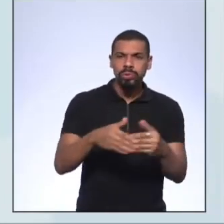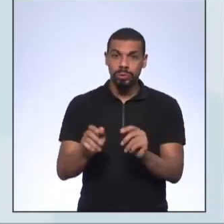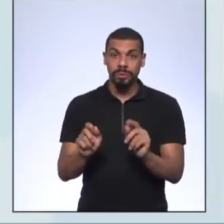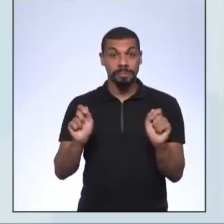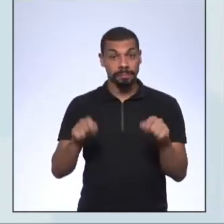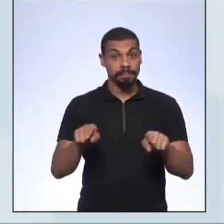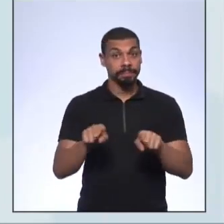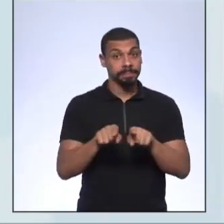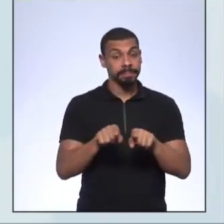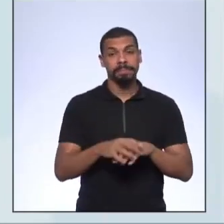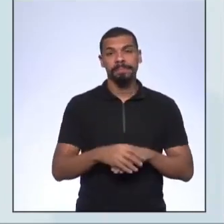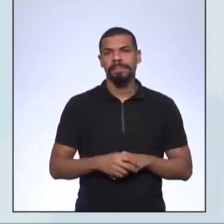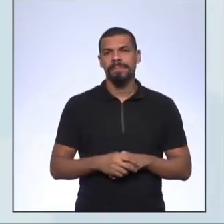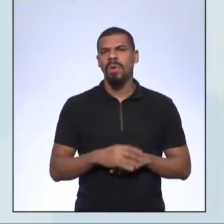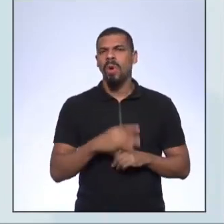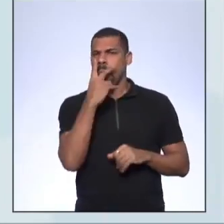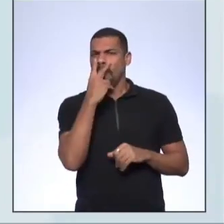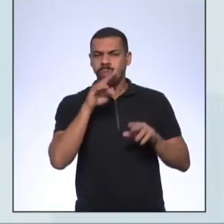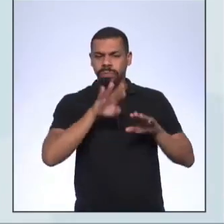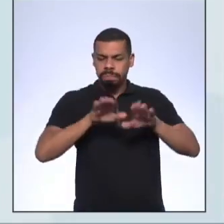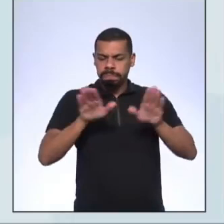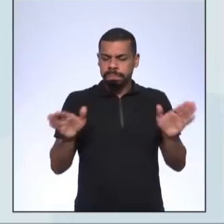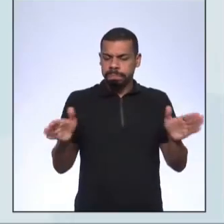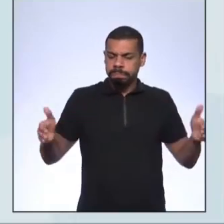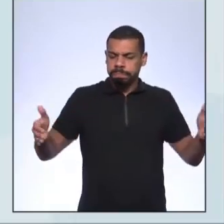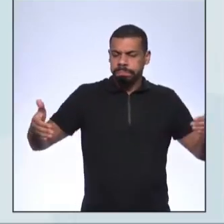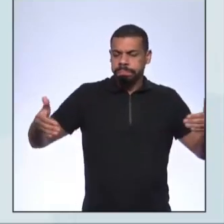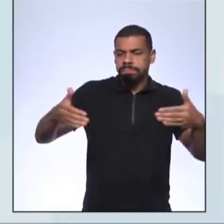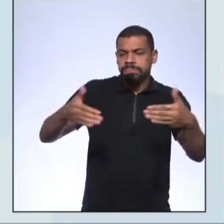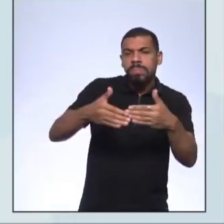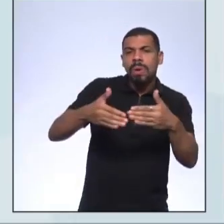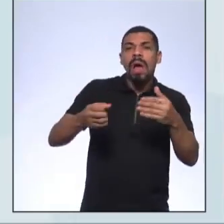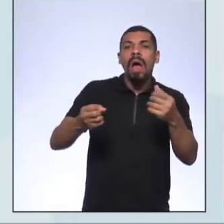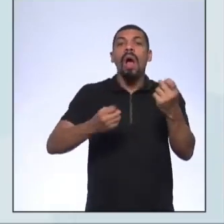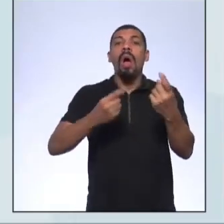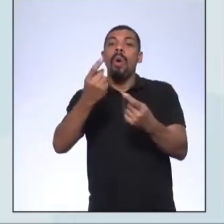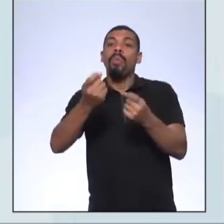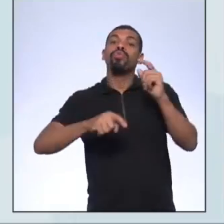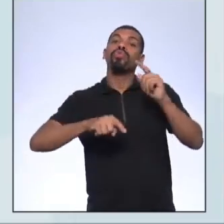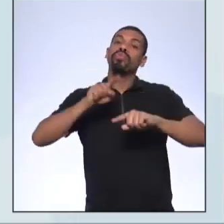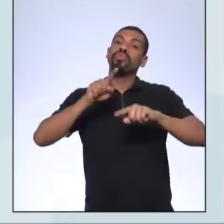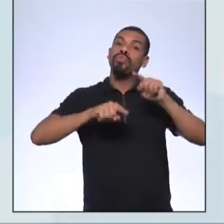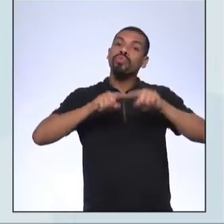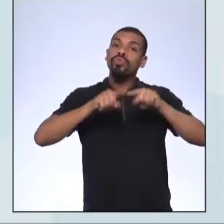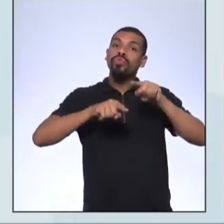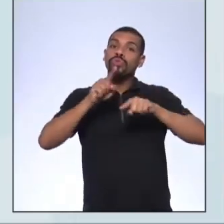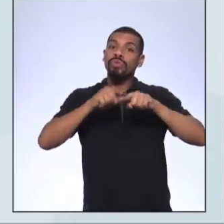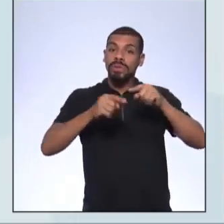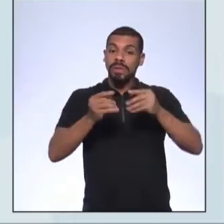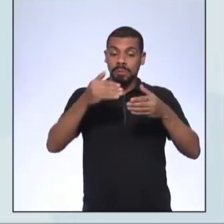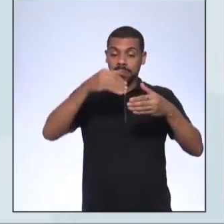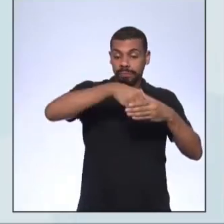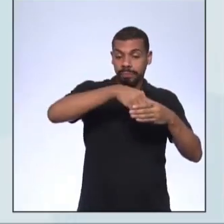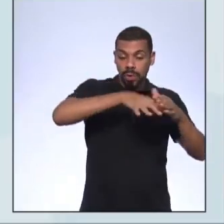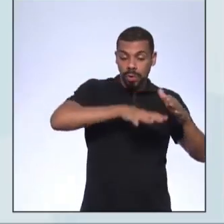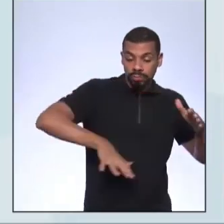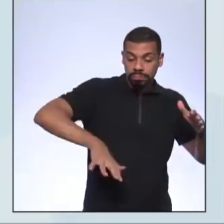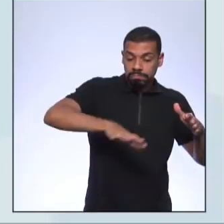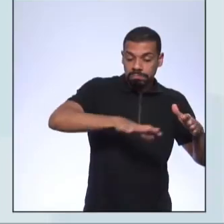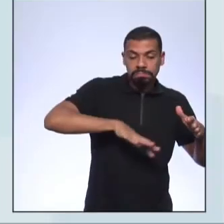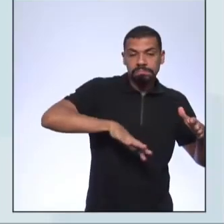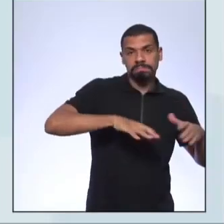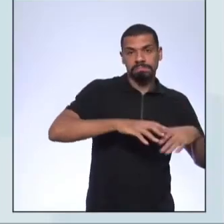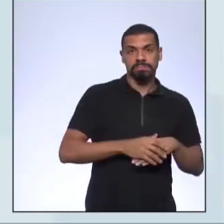entreposto comercial, uma espécie de galpão fortificado, onde algumas mercadorias que logo serão embarcadas em navios